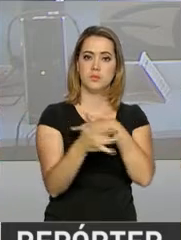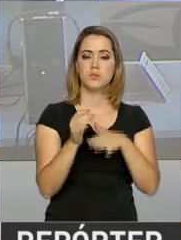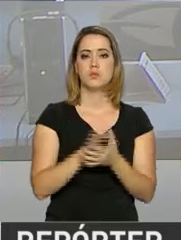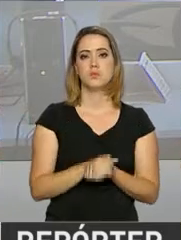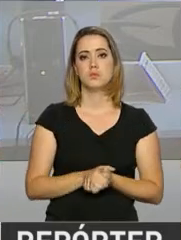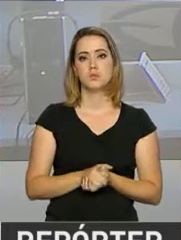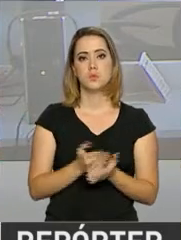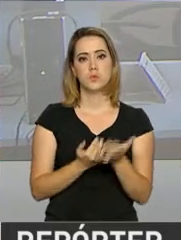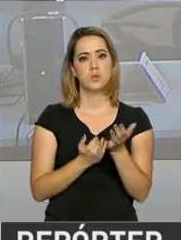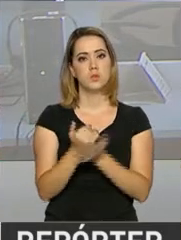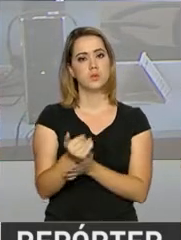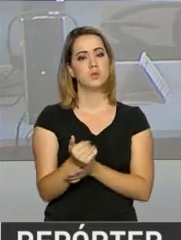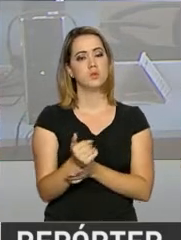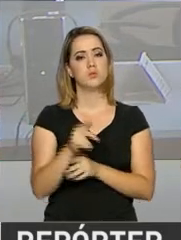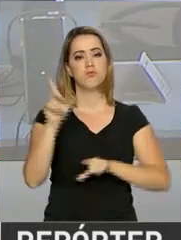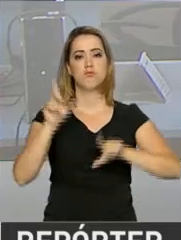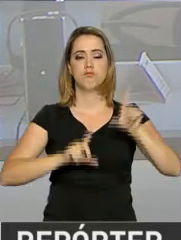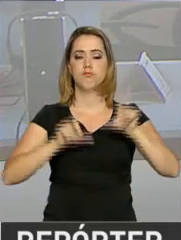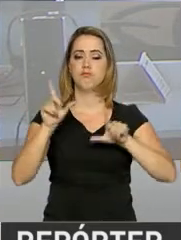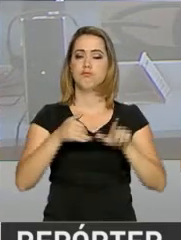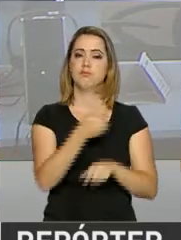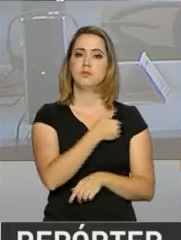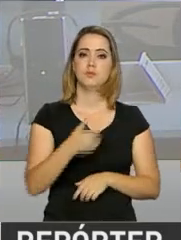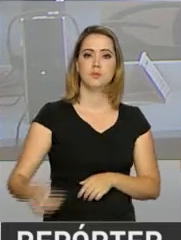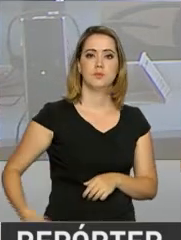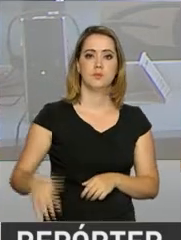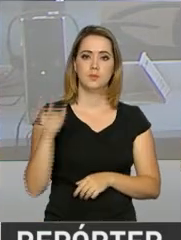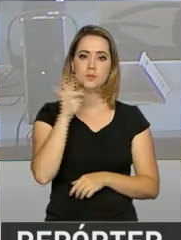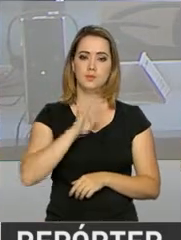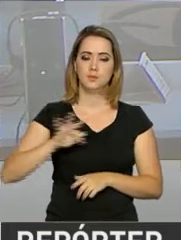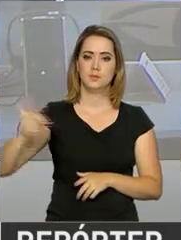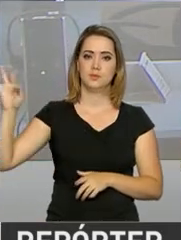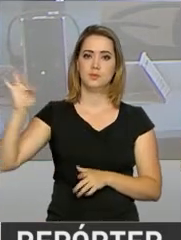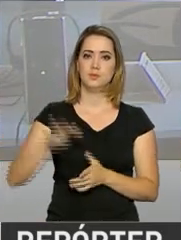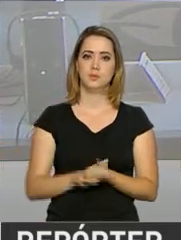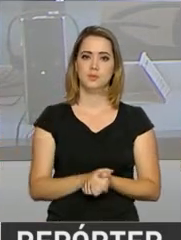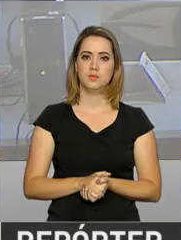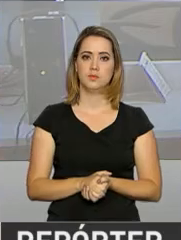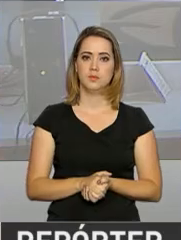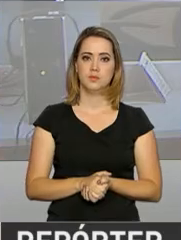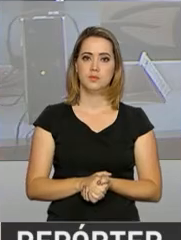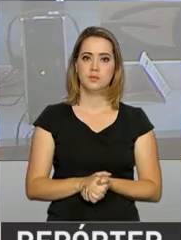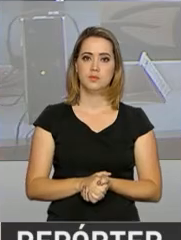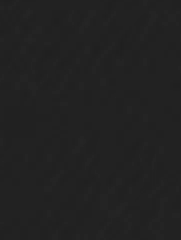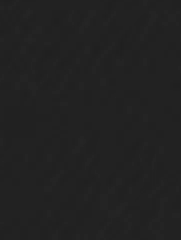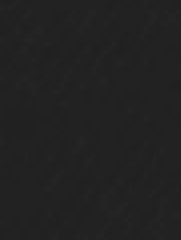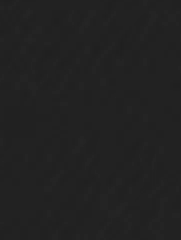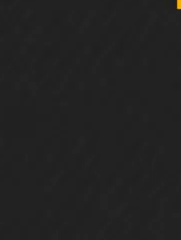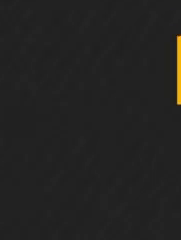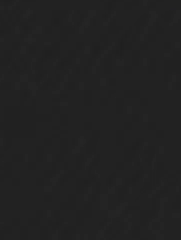redes sociais e continue com a gente aqui na nbr a tv do governo federal